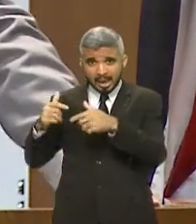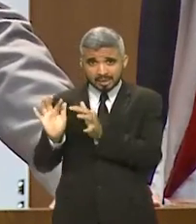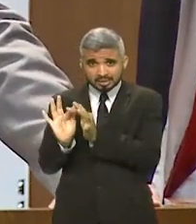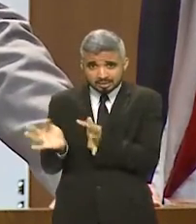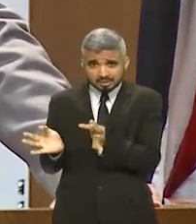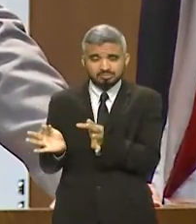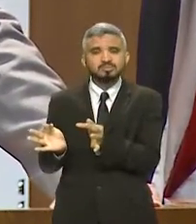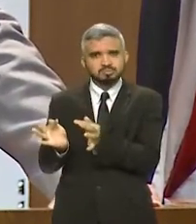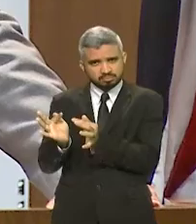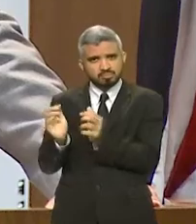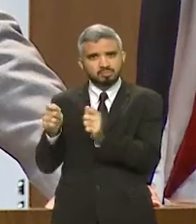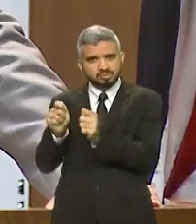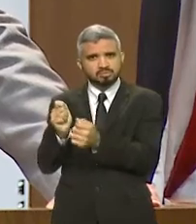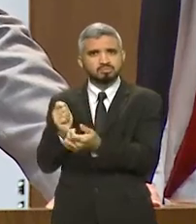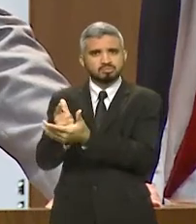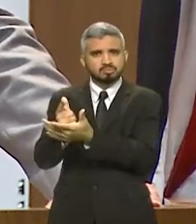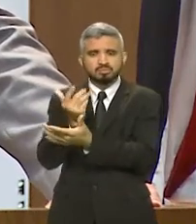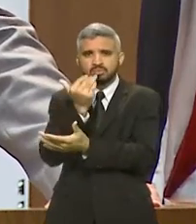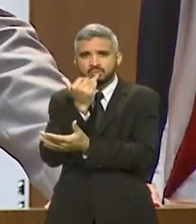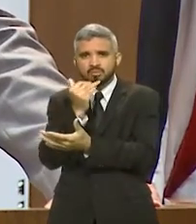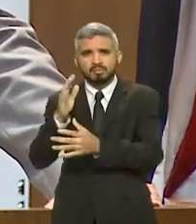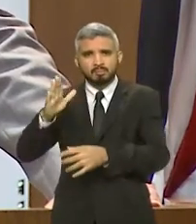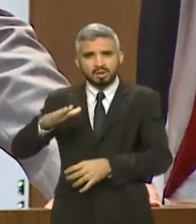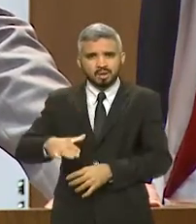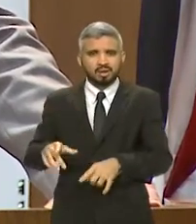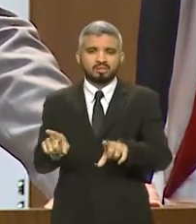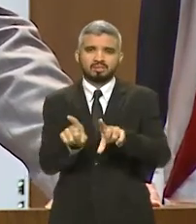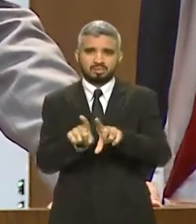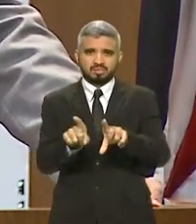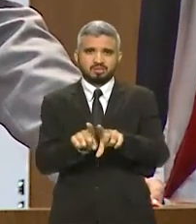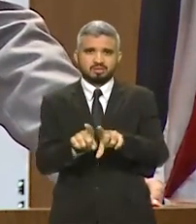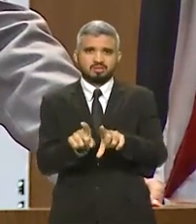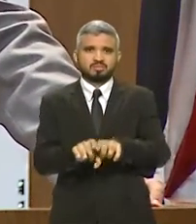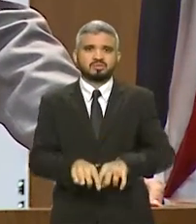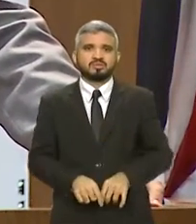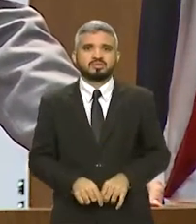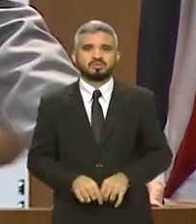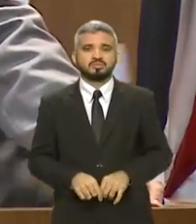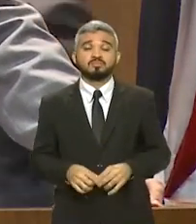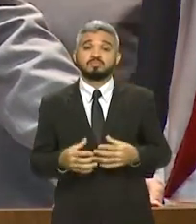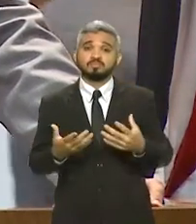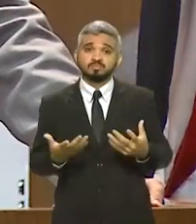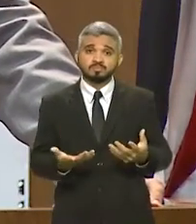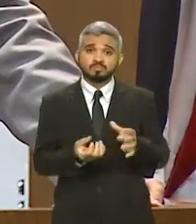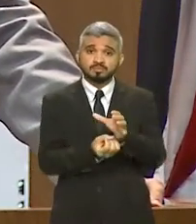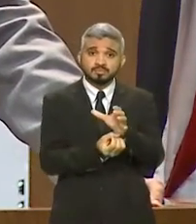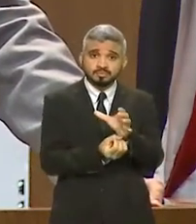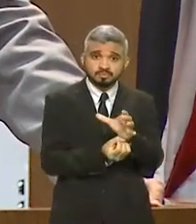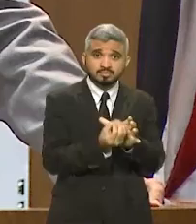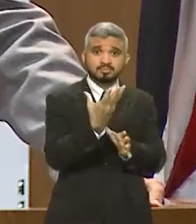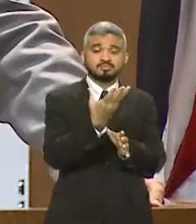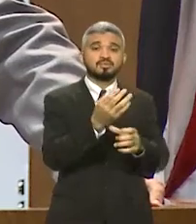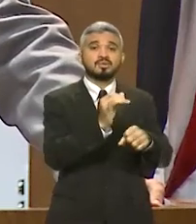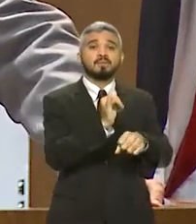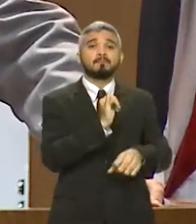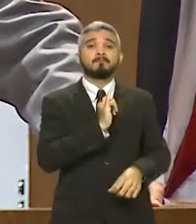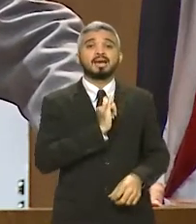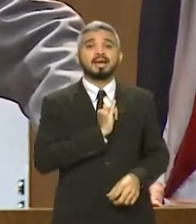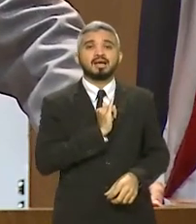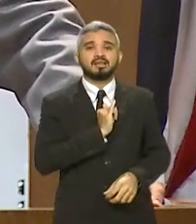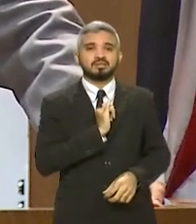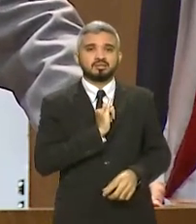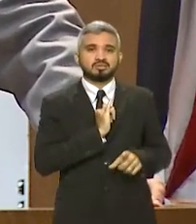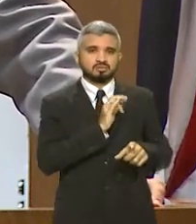daquelas localidades. Dessa forma, já está sendo implantado em Imperatriz